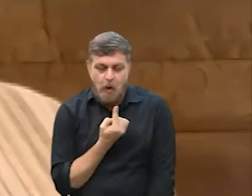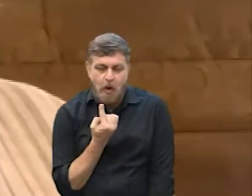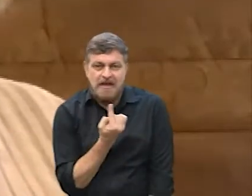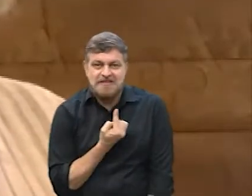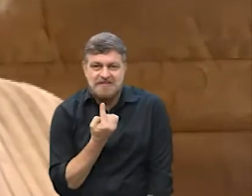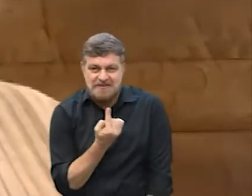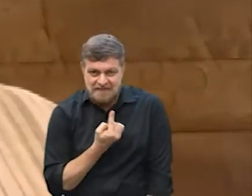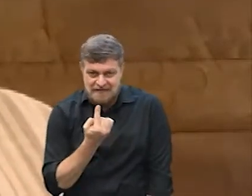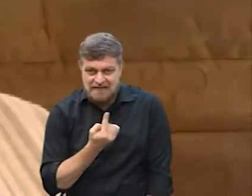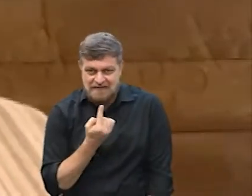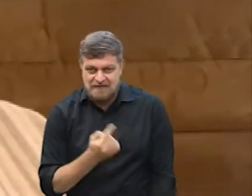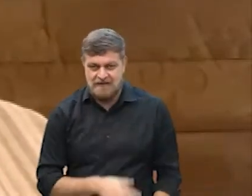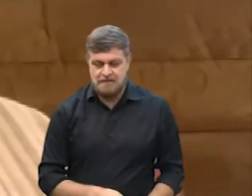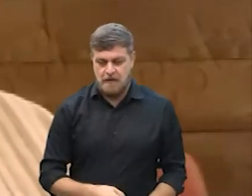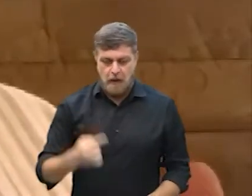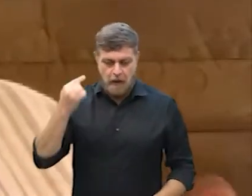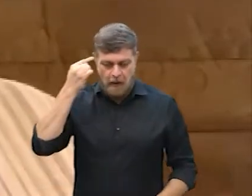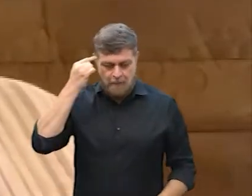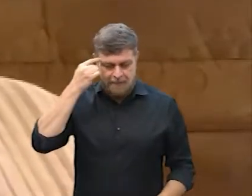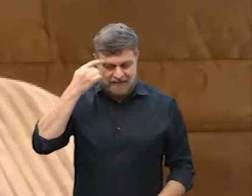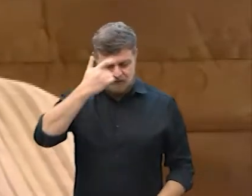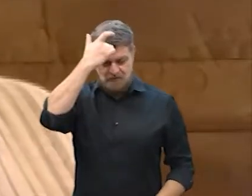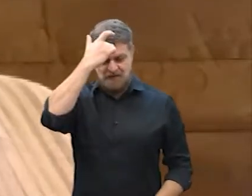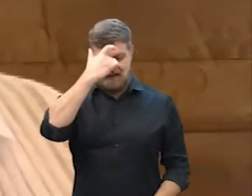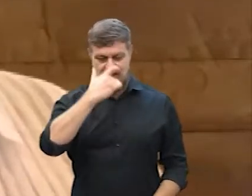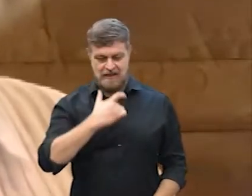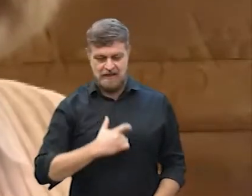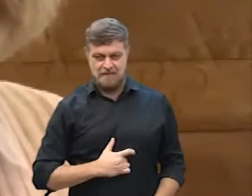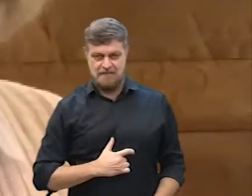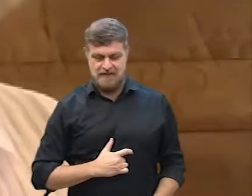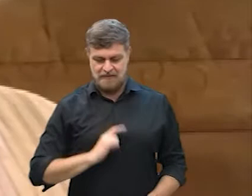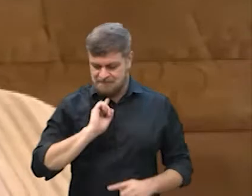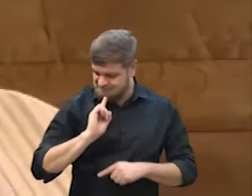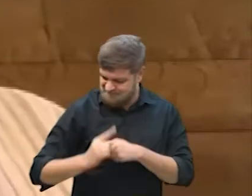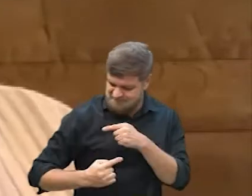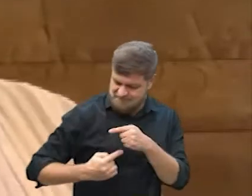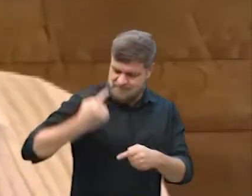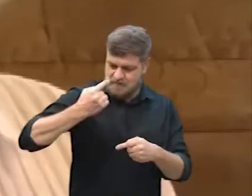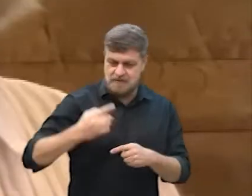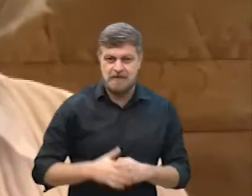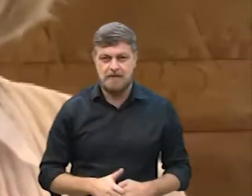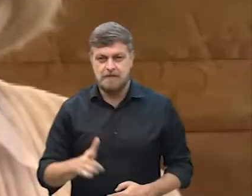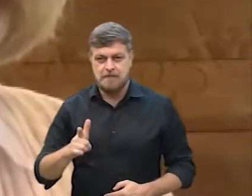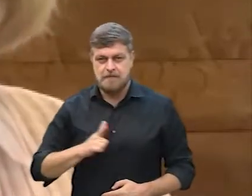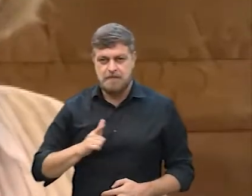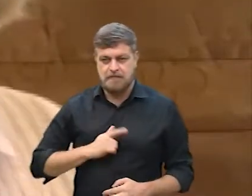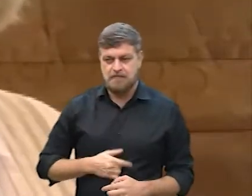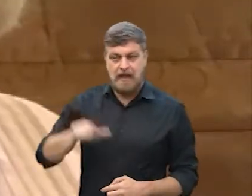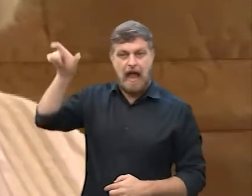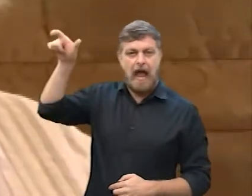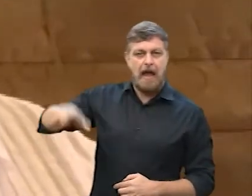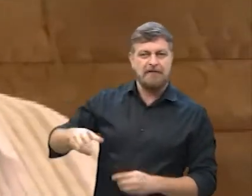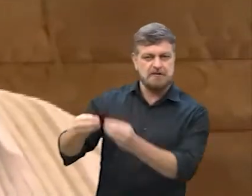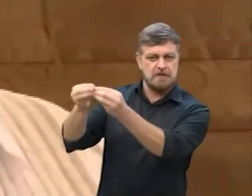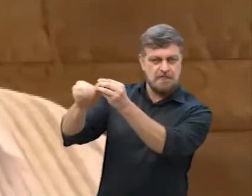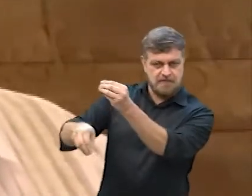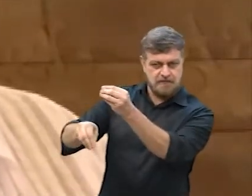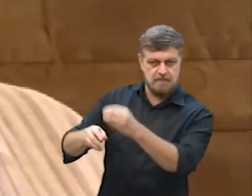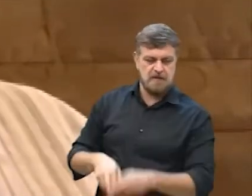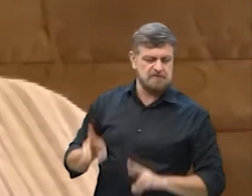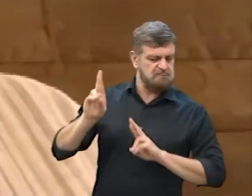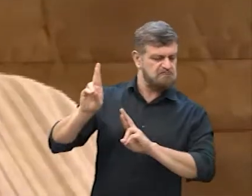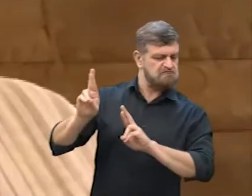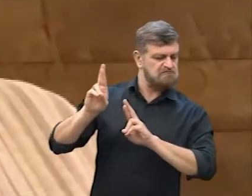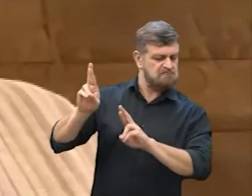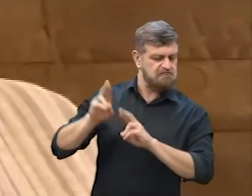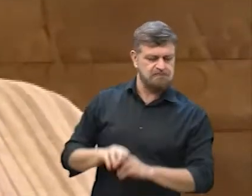individualismo, na competitividade, no sucesso, na busca do fracasso do outro, de alguma